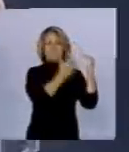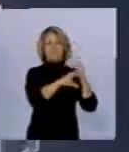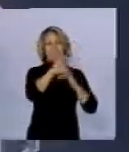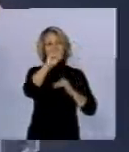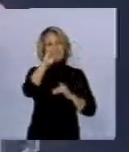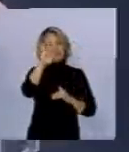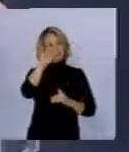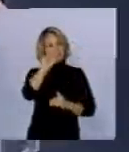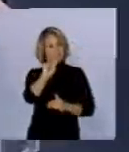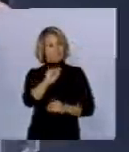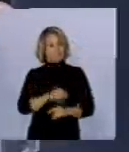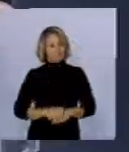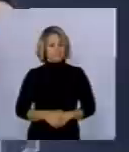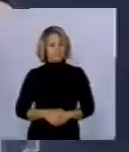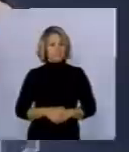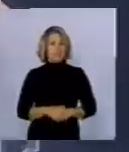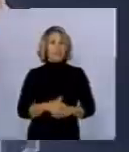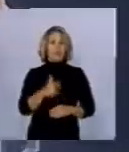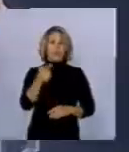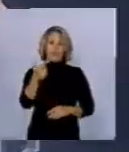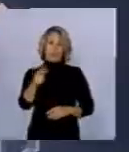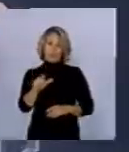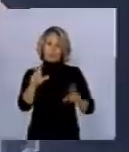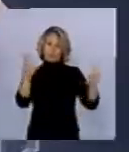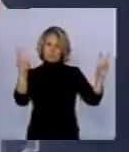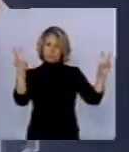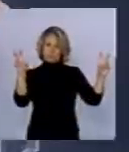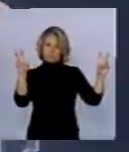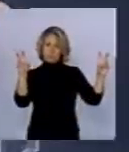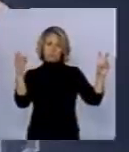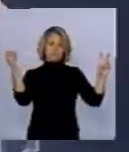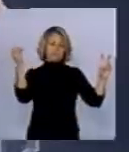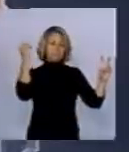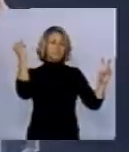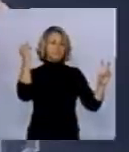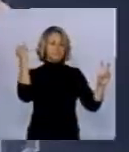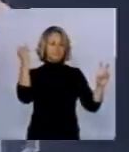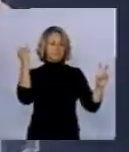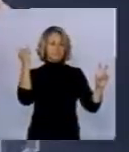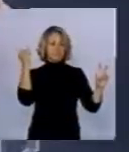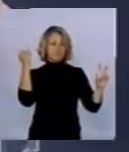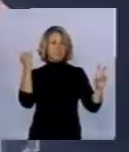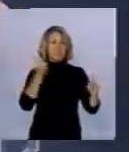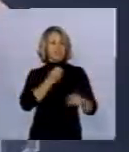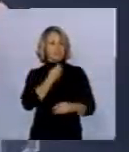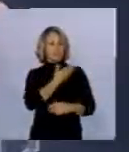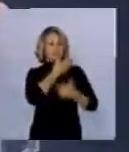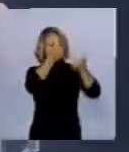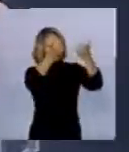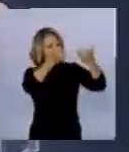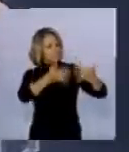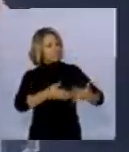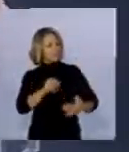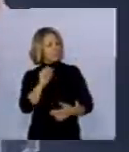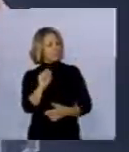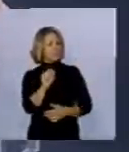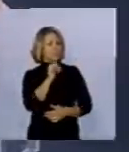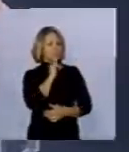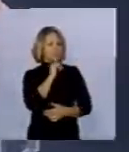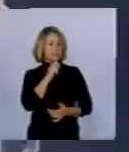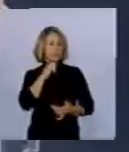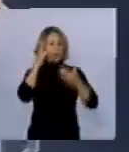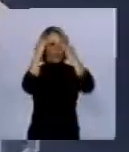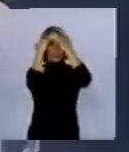cota também uma outro eh fato importante que é é bom a gente esclarecer de que os o